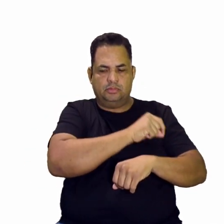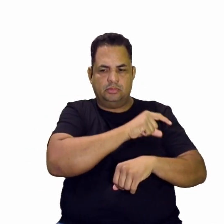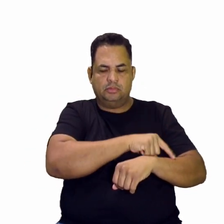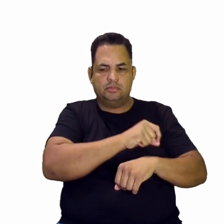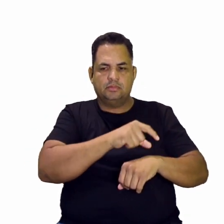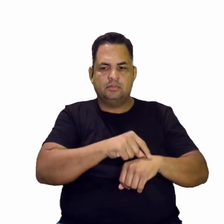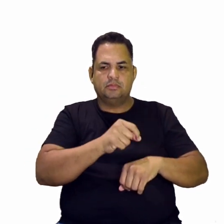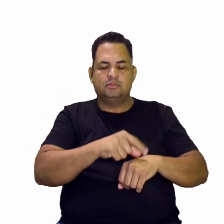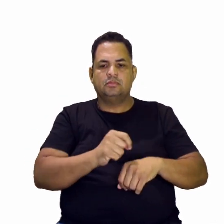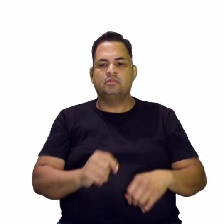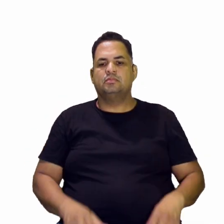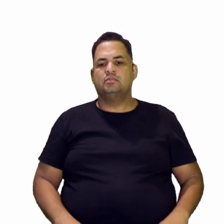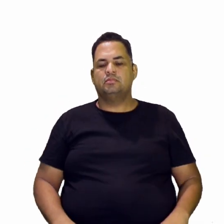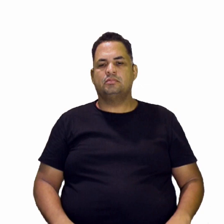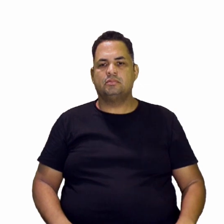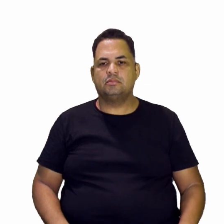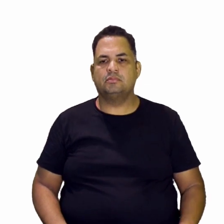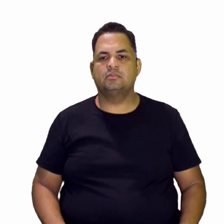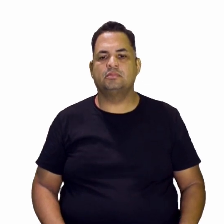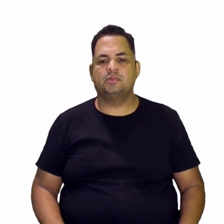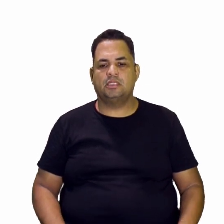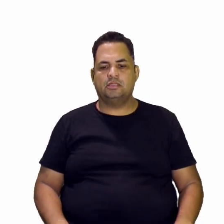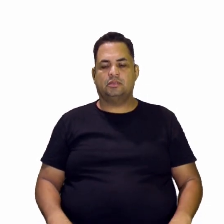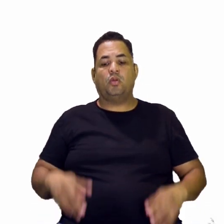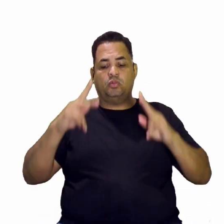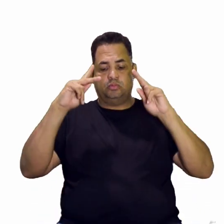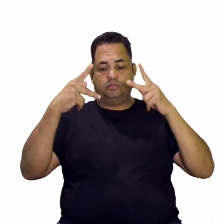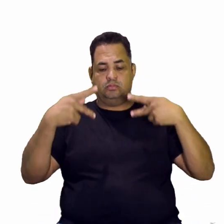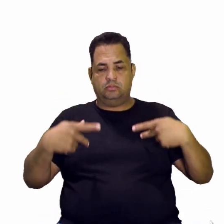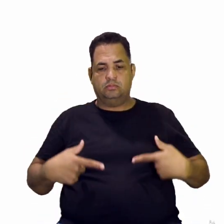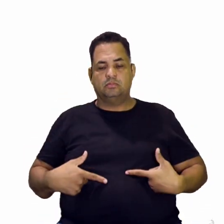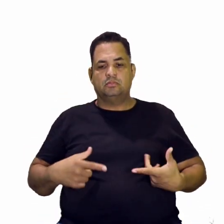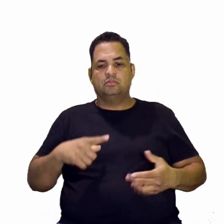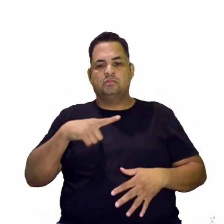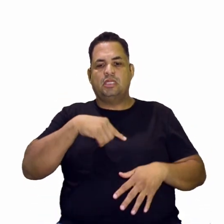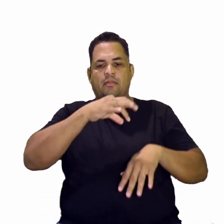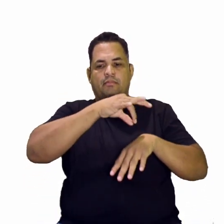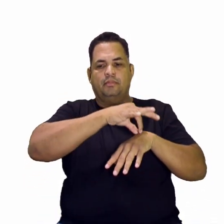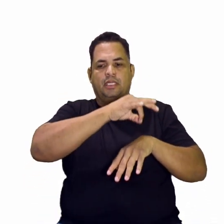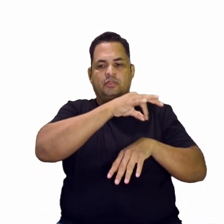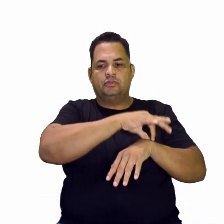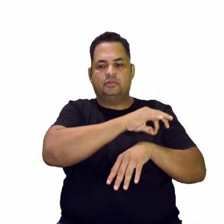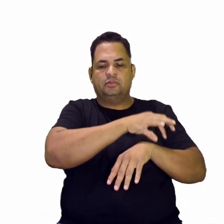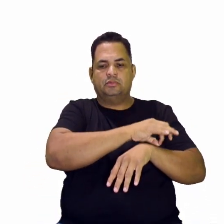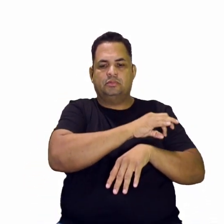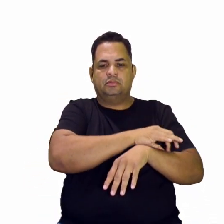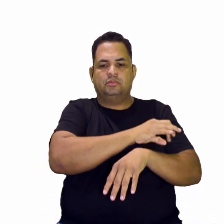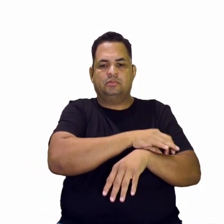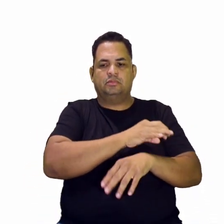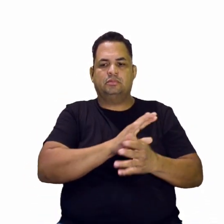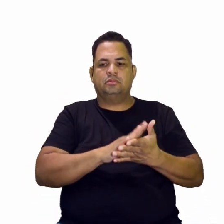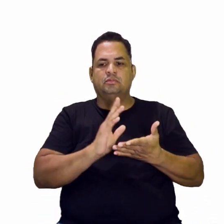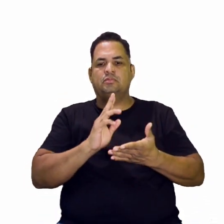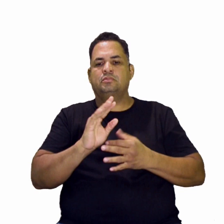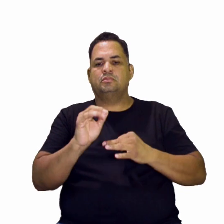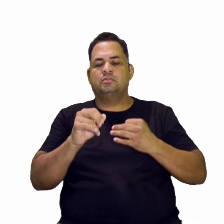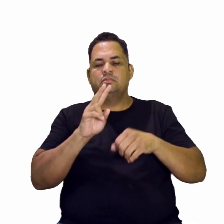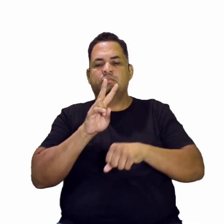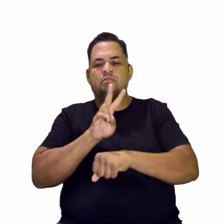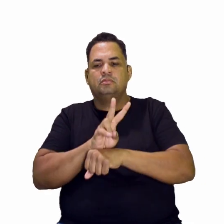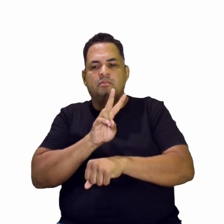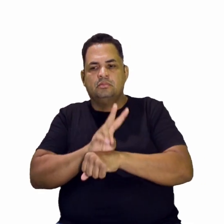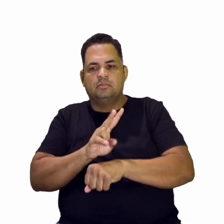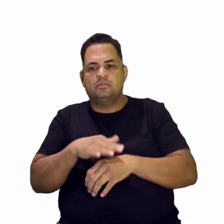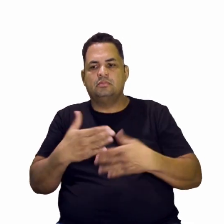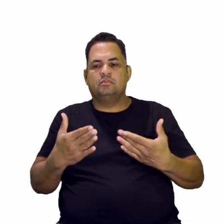pelos. A espécie Homo sapiens também tem pelos na pele. Esses pelos fazem um processo de